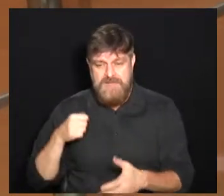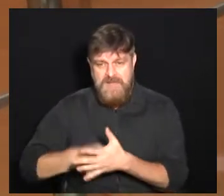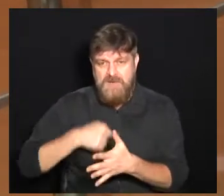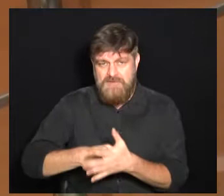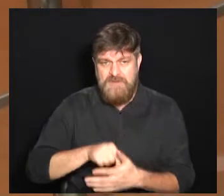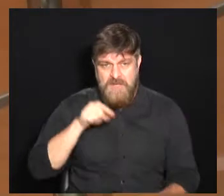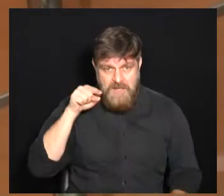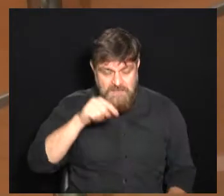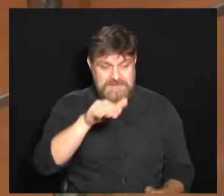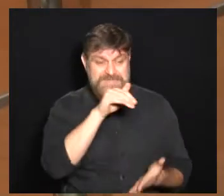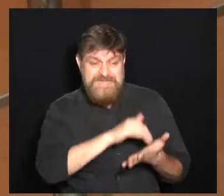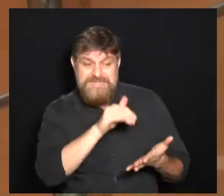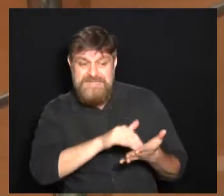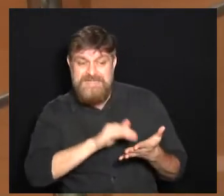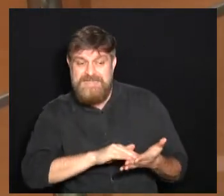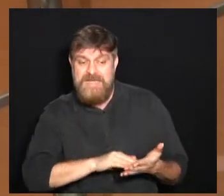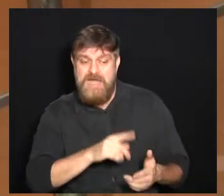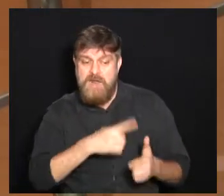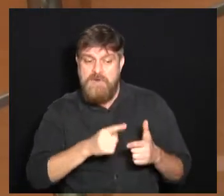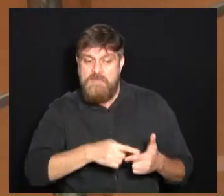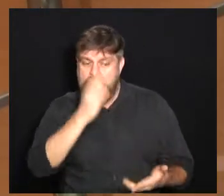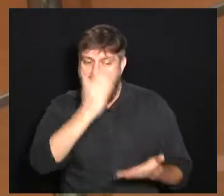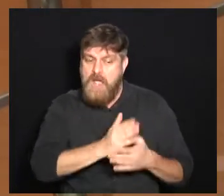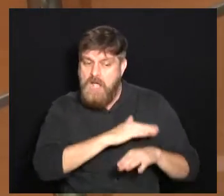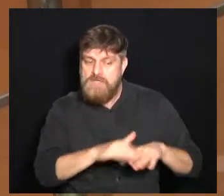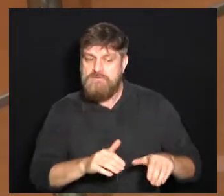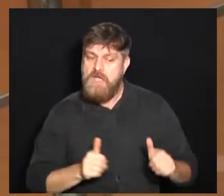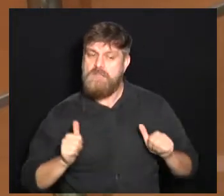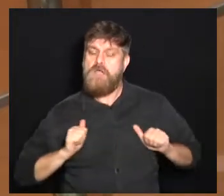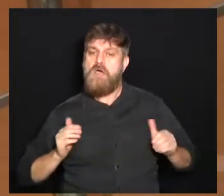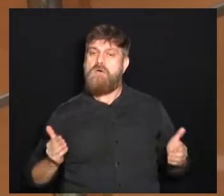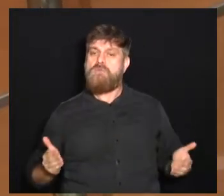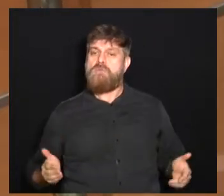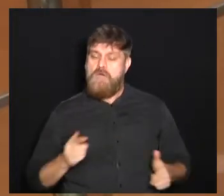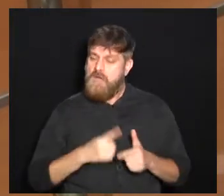vocês poderiam ter resolvido. E não resolveram.